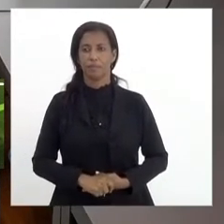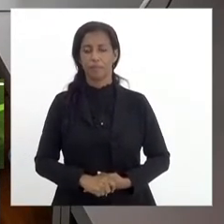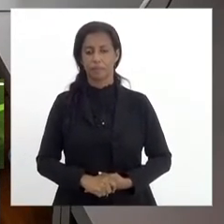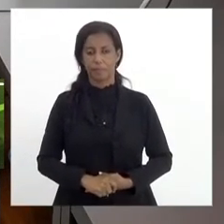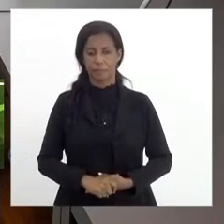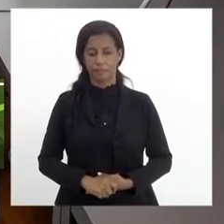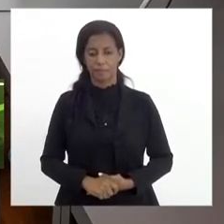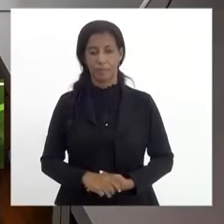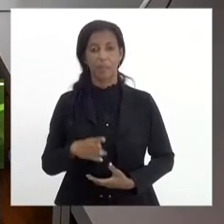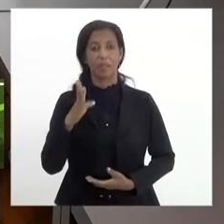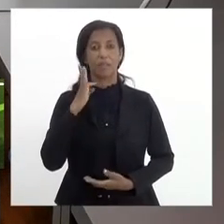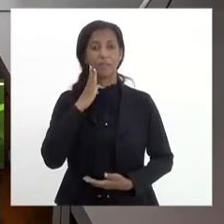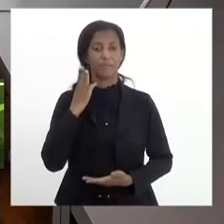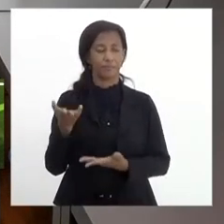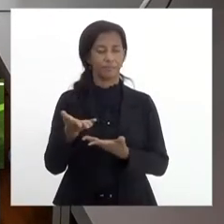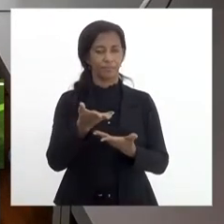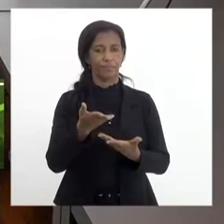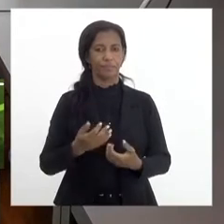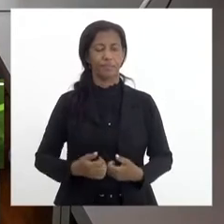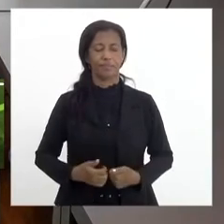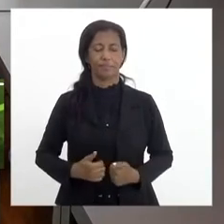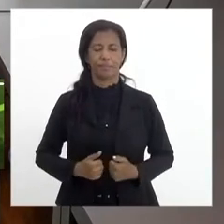Deputado Valdeque.